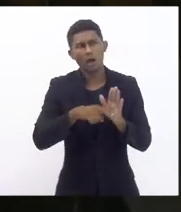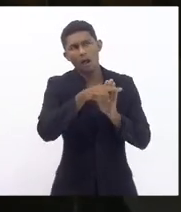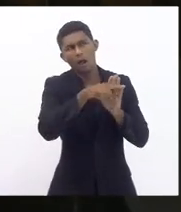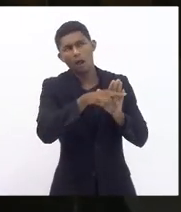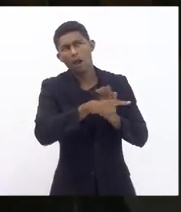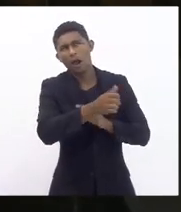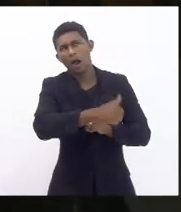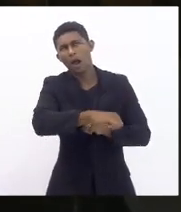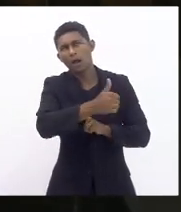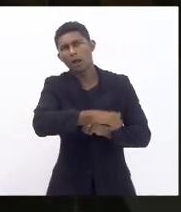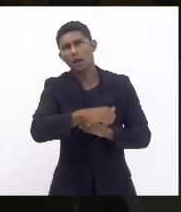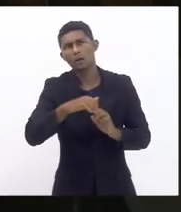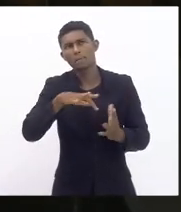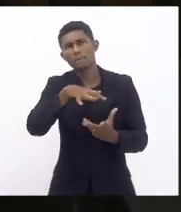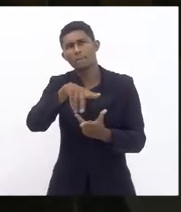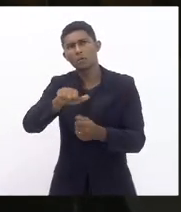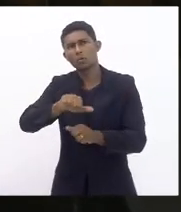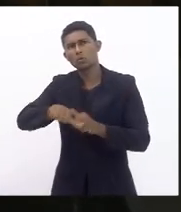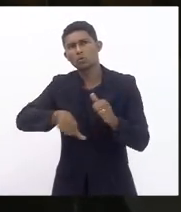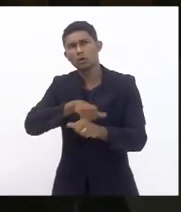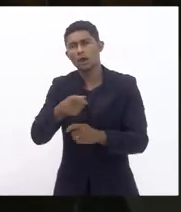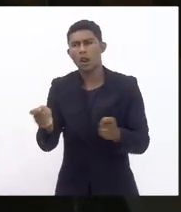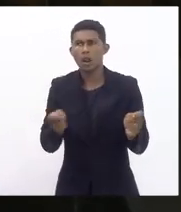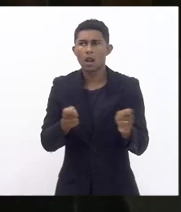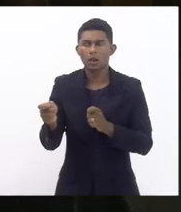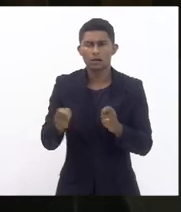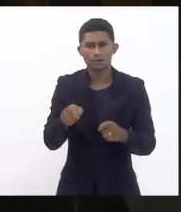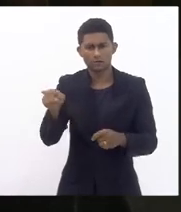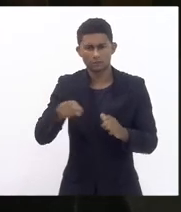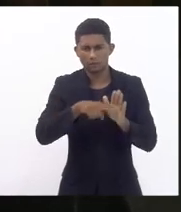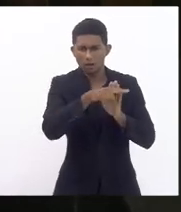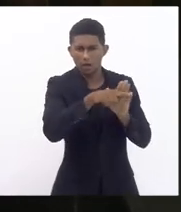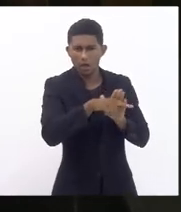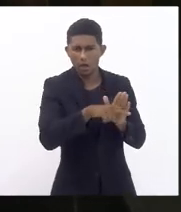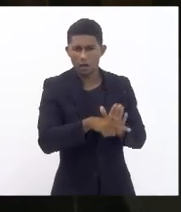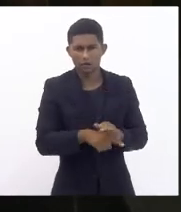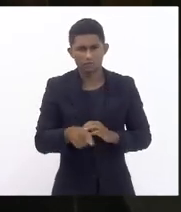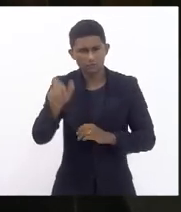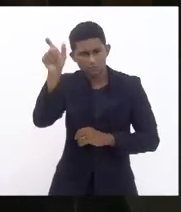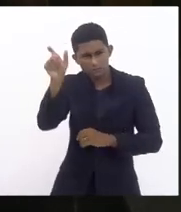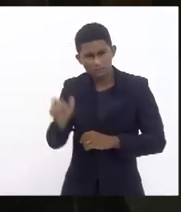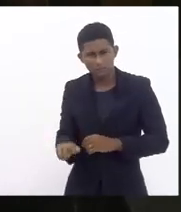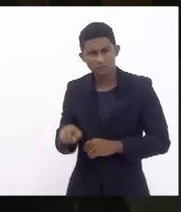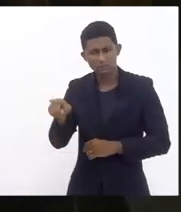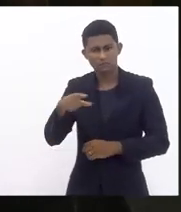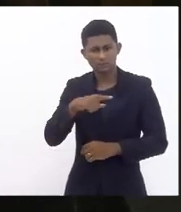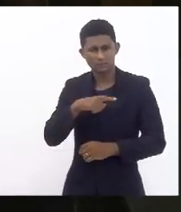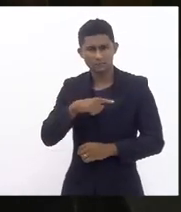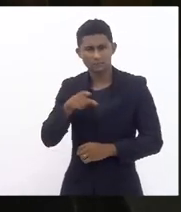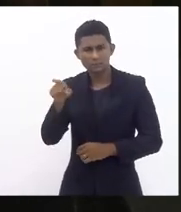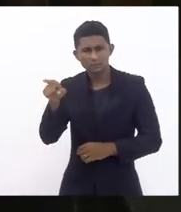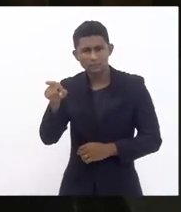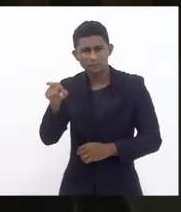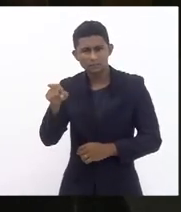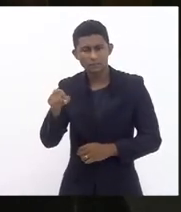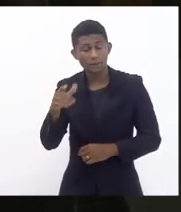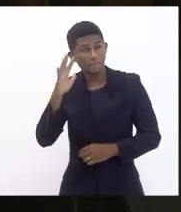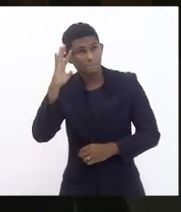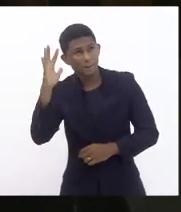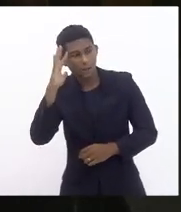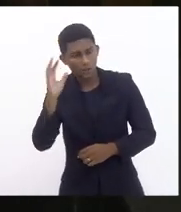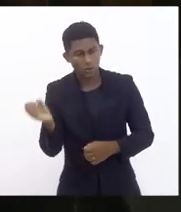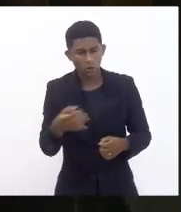novo concerto econômico mundial que vai existir, para apontar planos